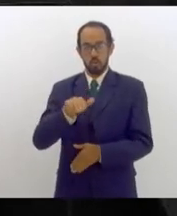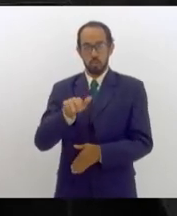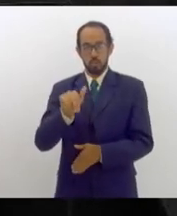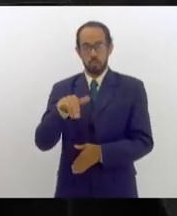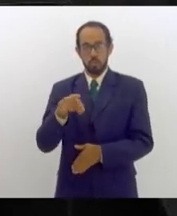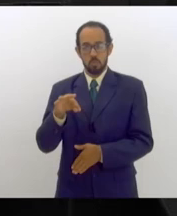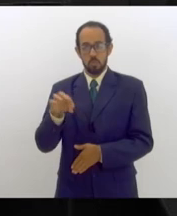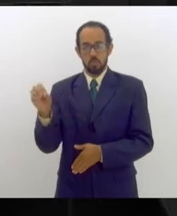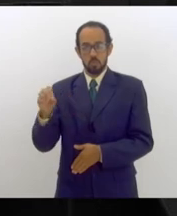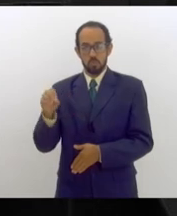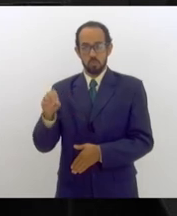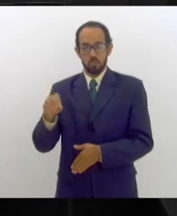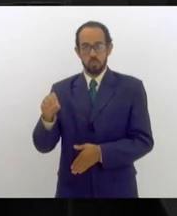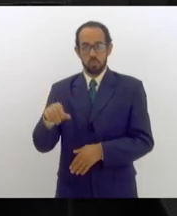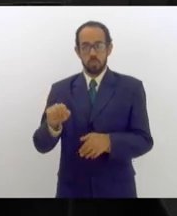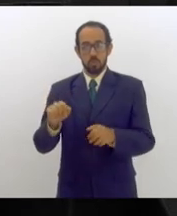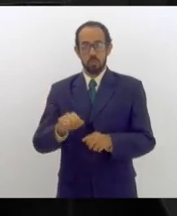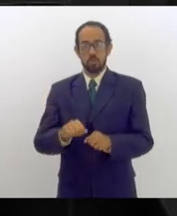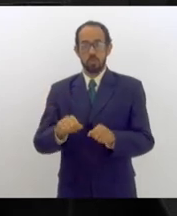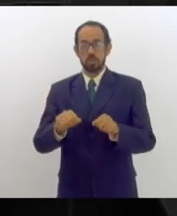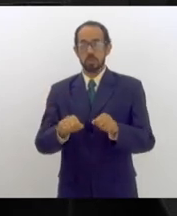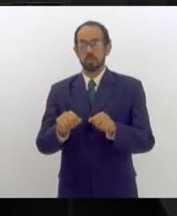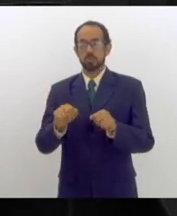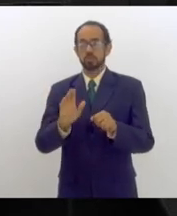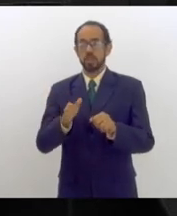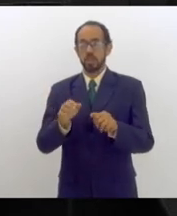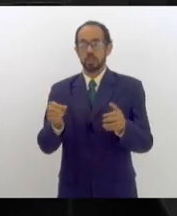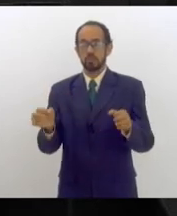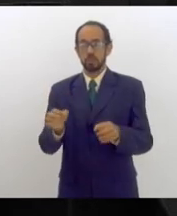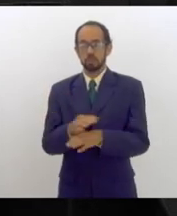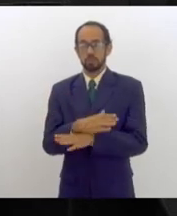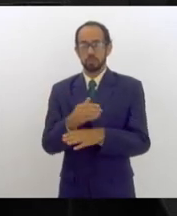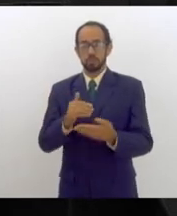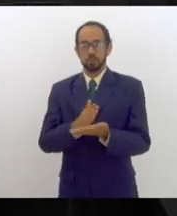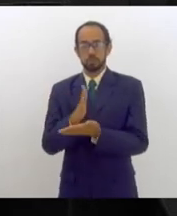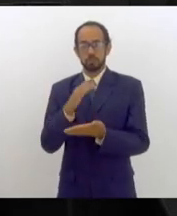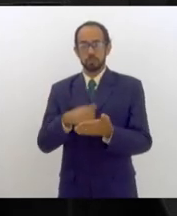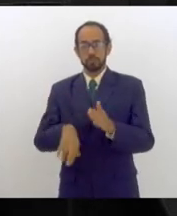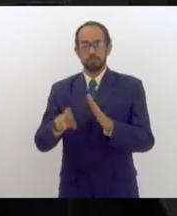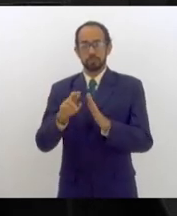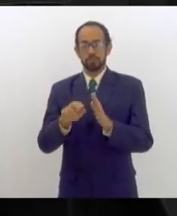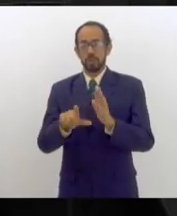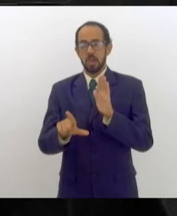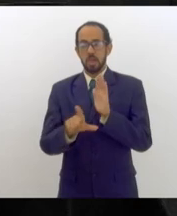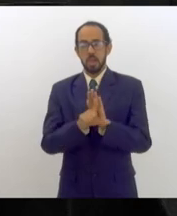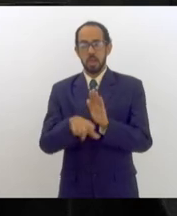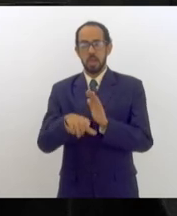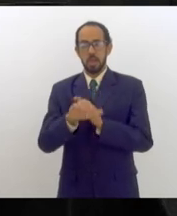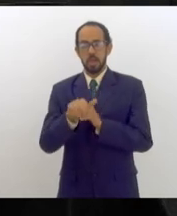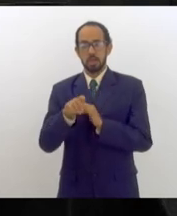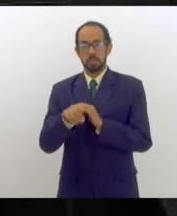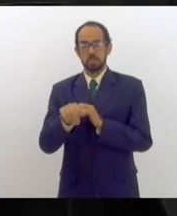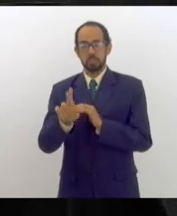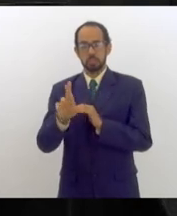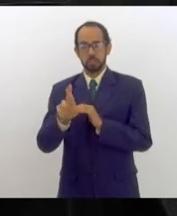e não podemos fazer pela lei candir a gente teria faturado em 2022